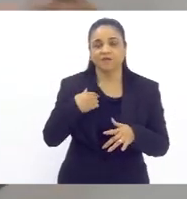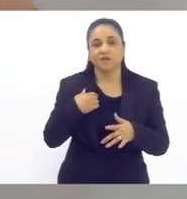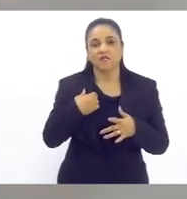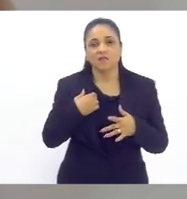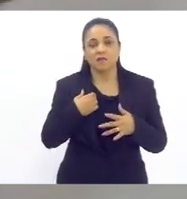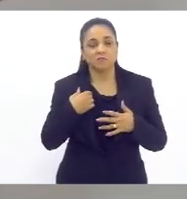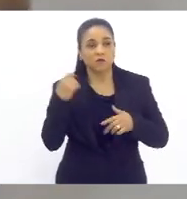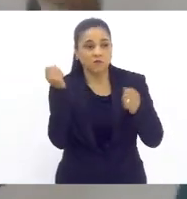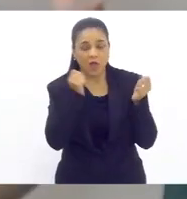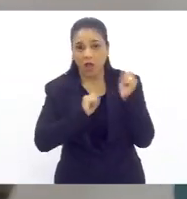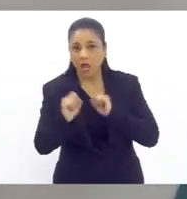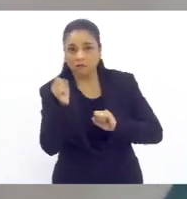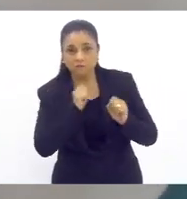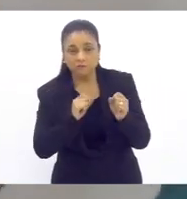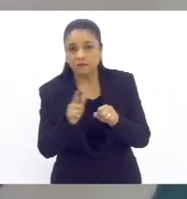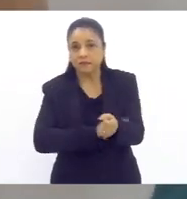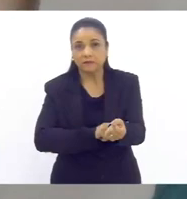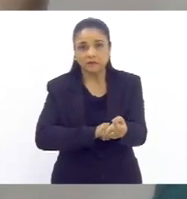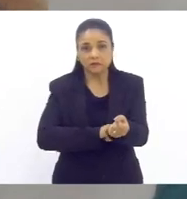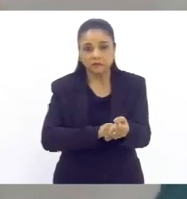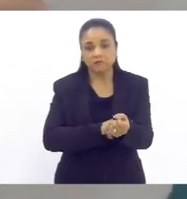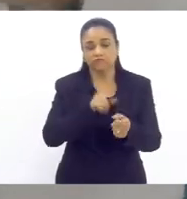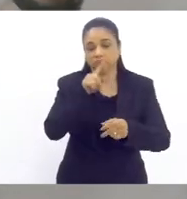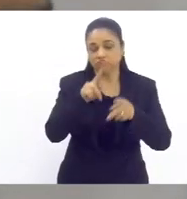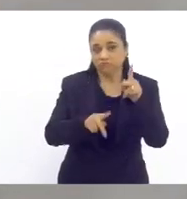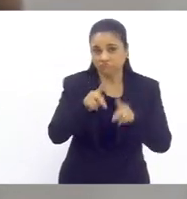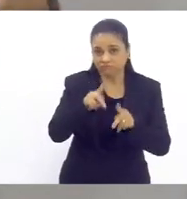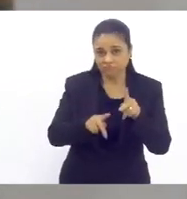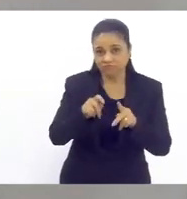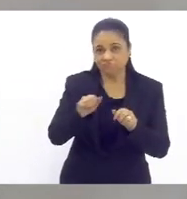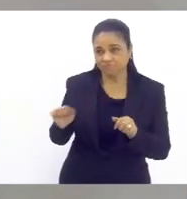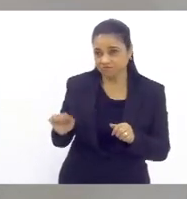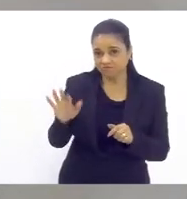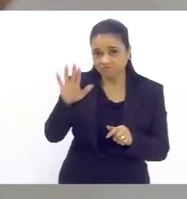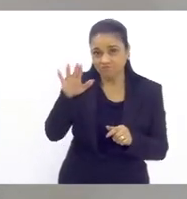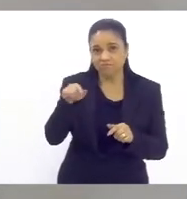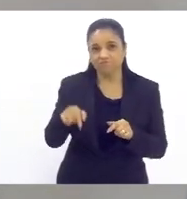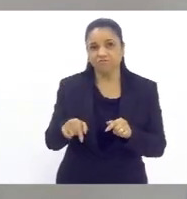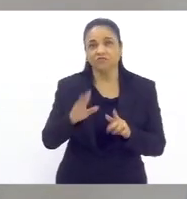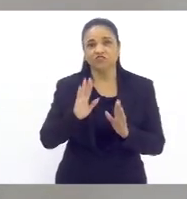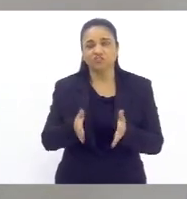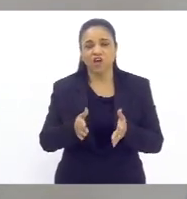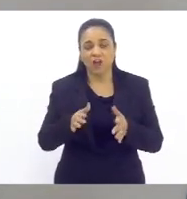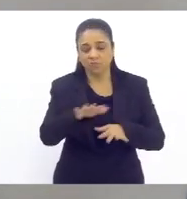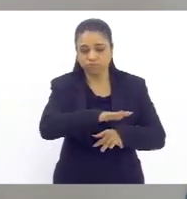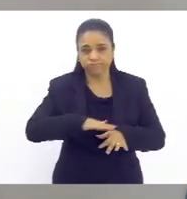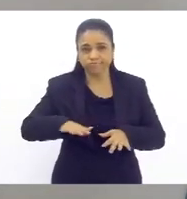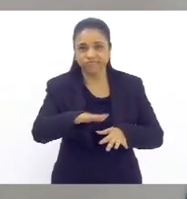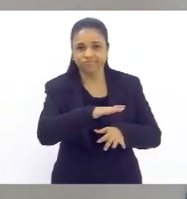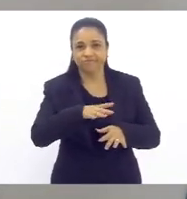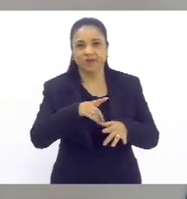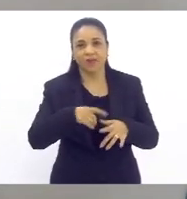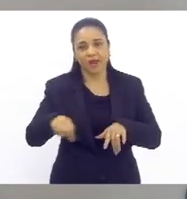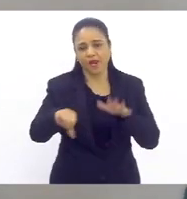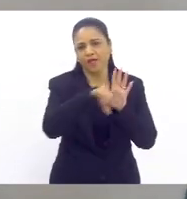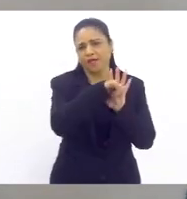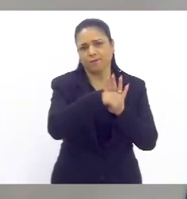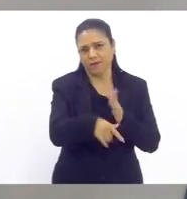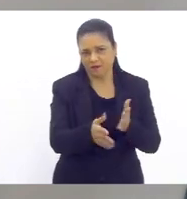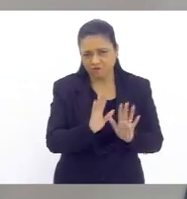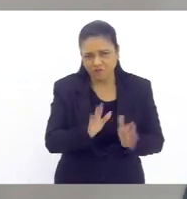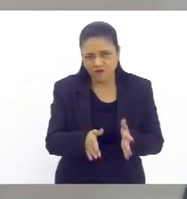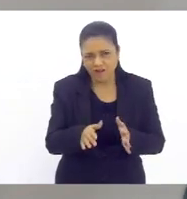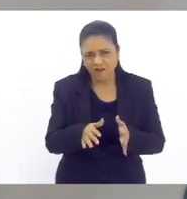colocar territórios favelados como alvo já como se soubesse uma predisposição ao Crime a gente sabe que não é isso Isso é uma grande